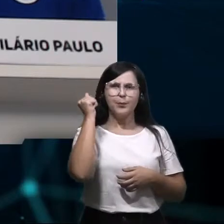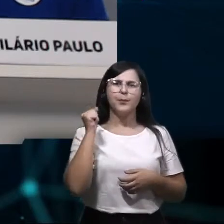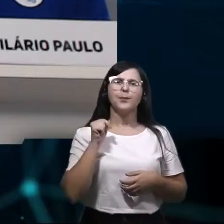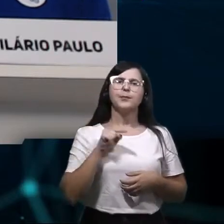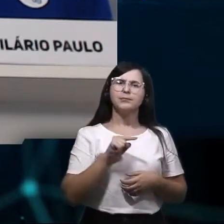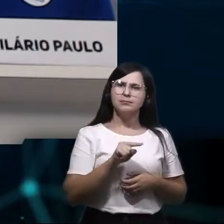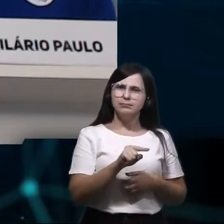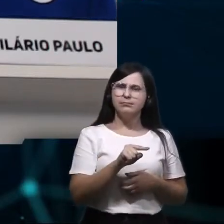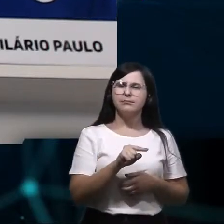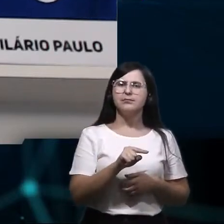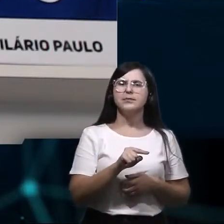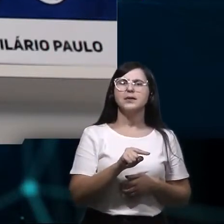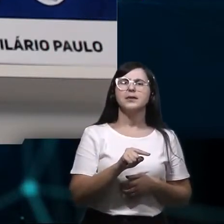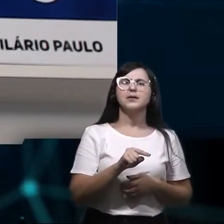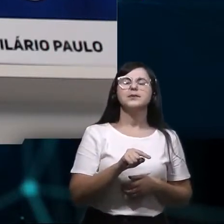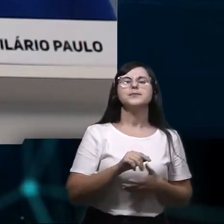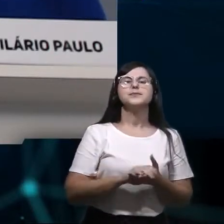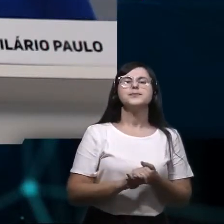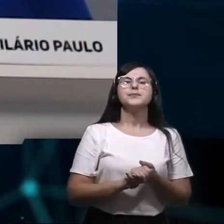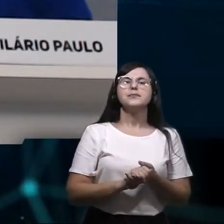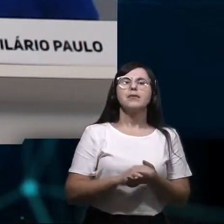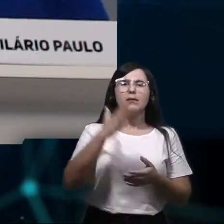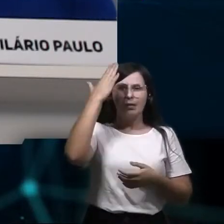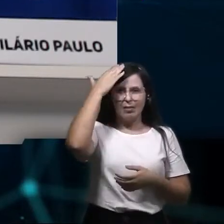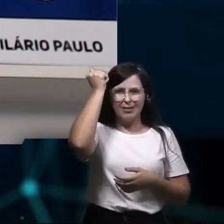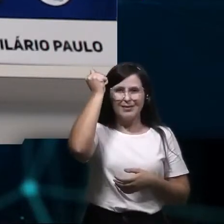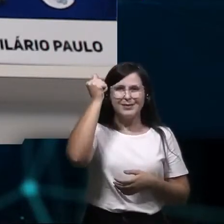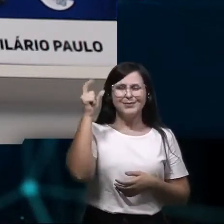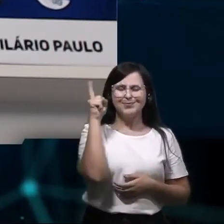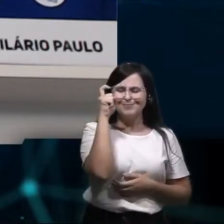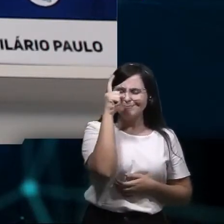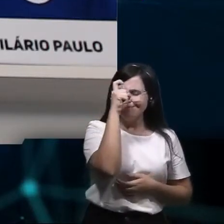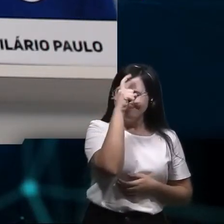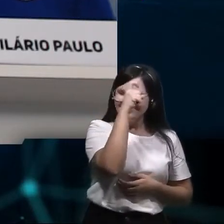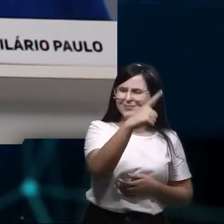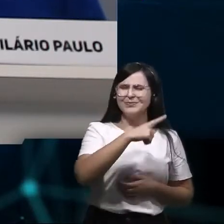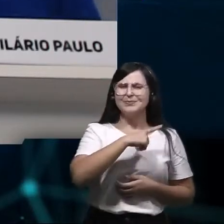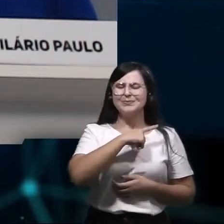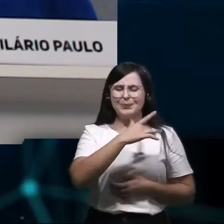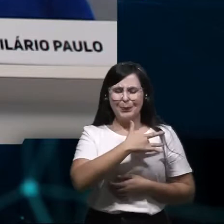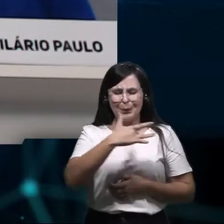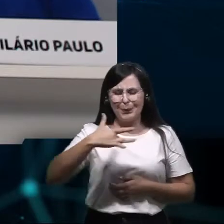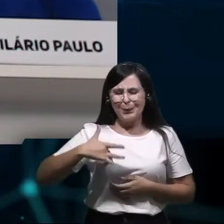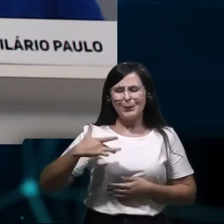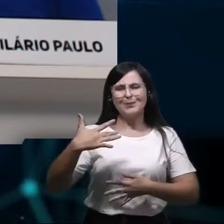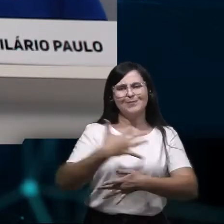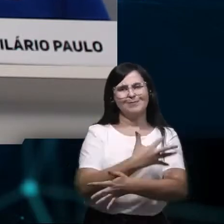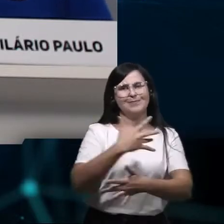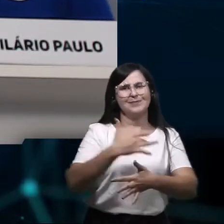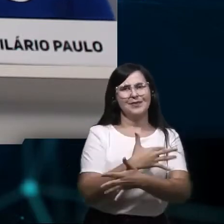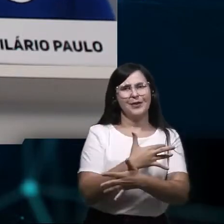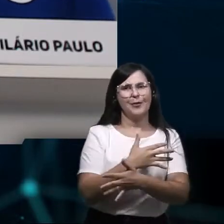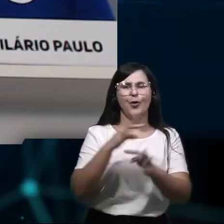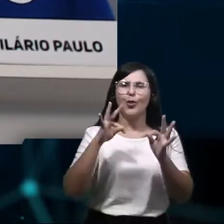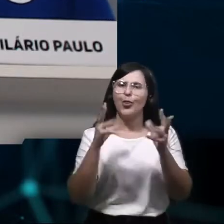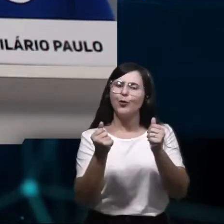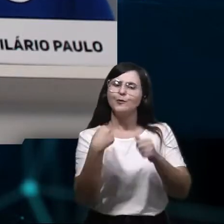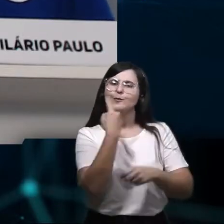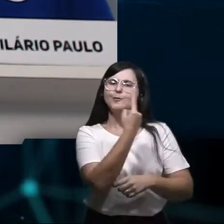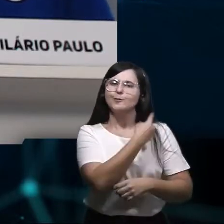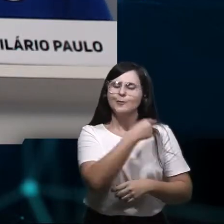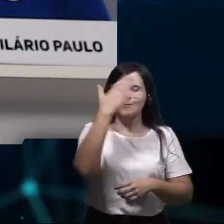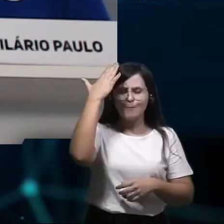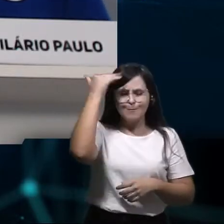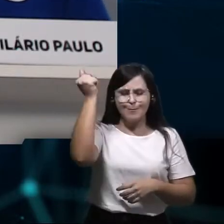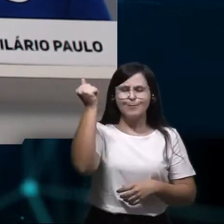Hilário Paulo, se ele tem conhecimento da deficiência da saúde no nosso município, que todos nós sabemos que